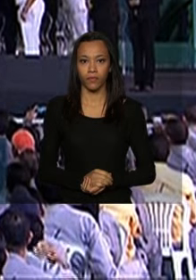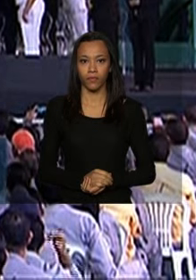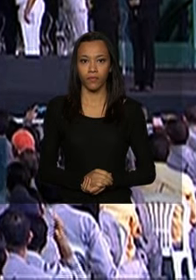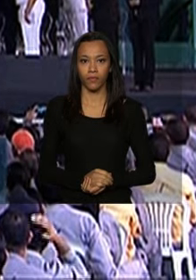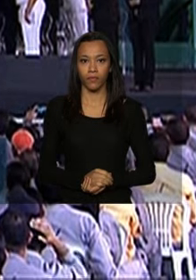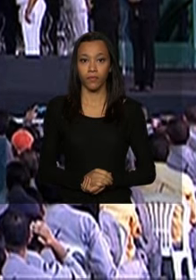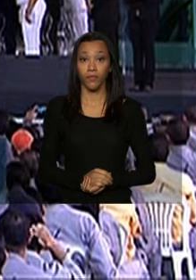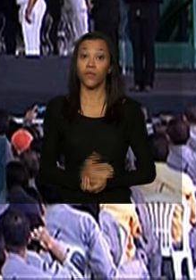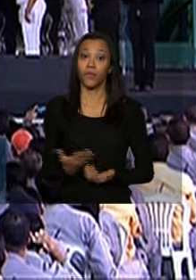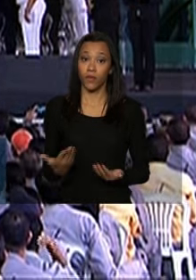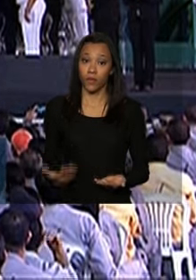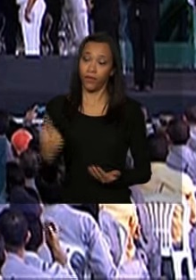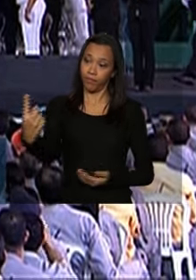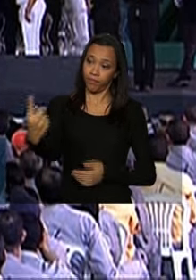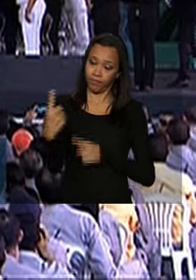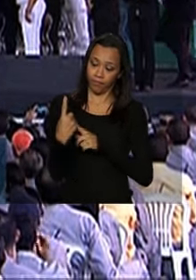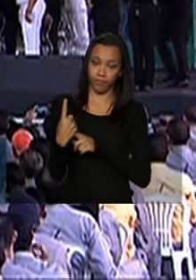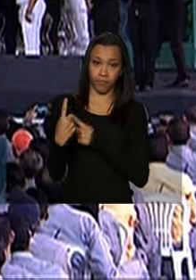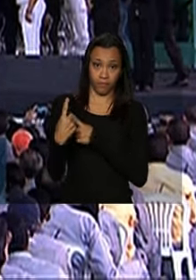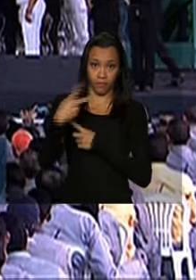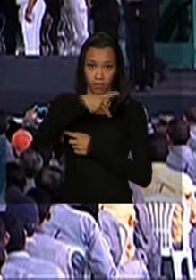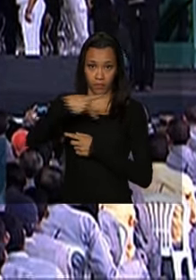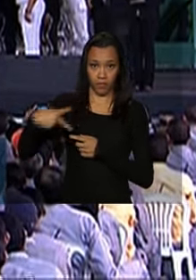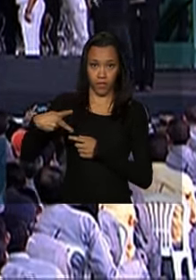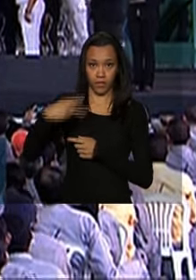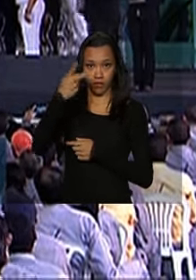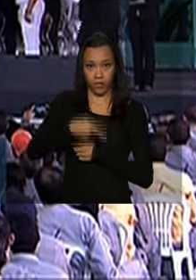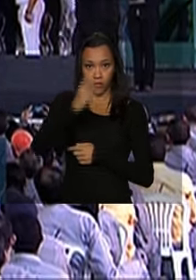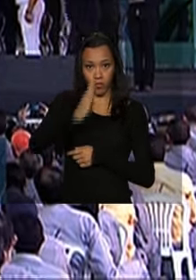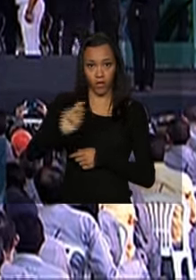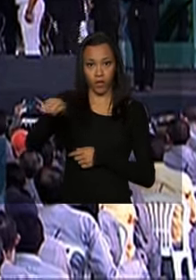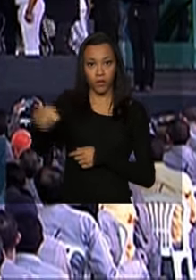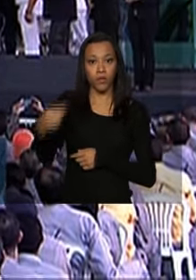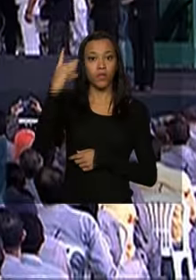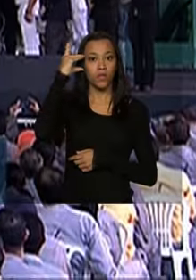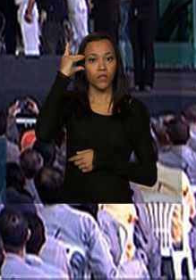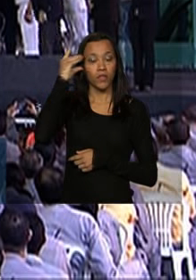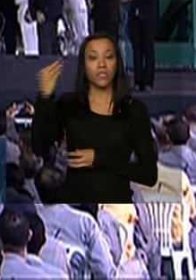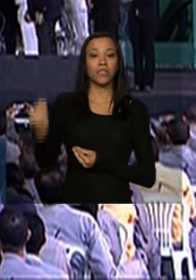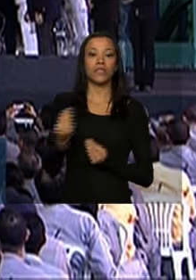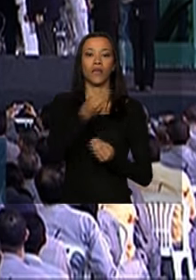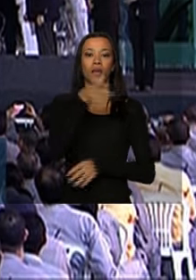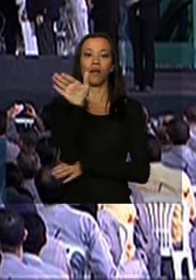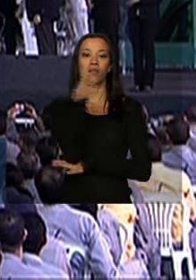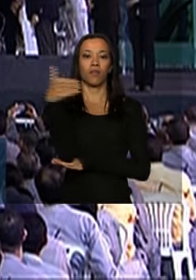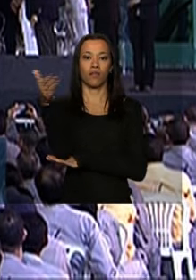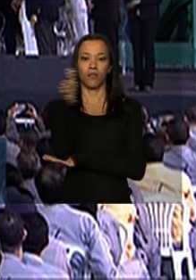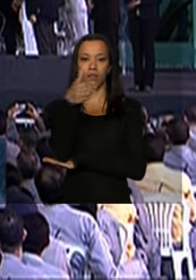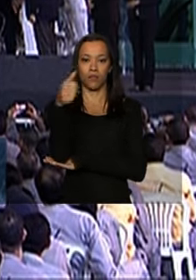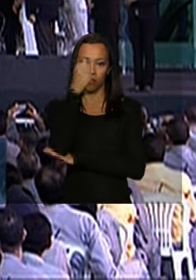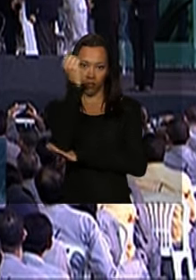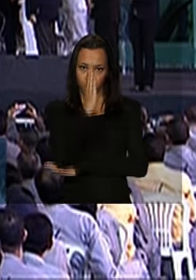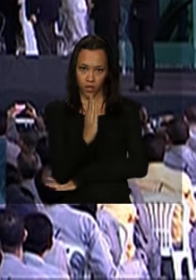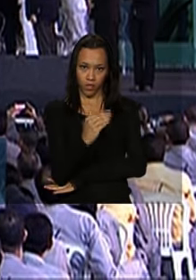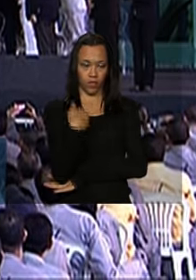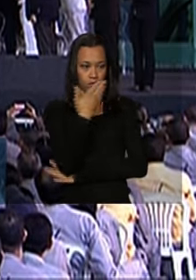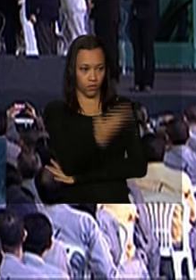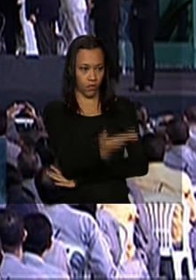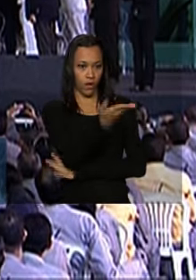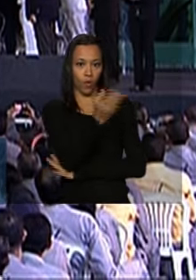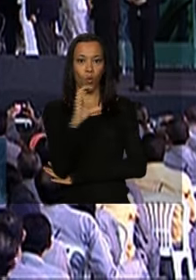E a presidenta da República a proceder à entrega da bandeira do Brasil ao comandante